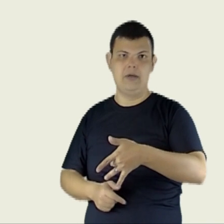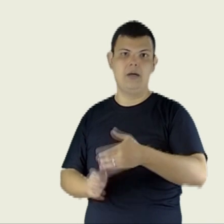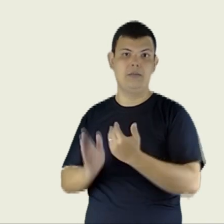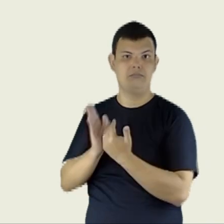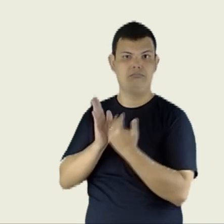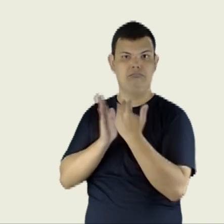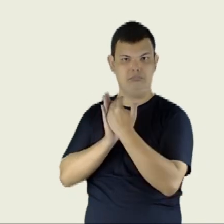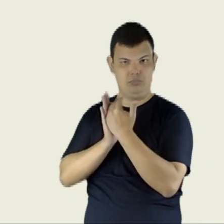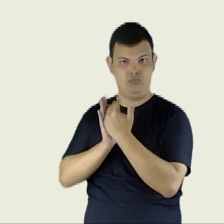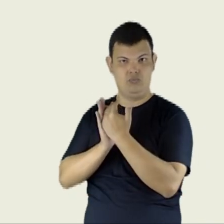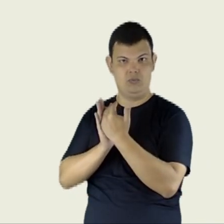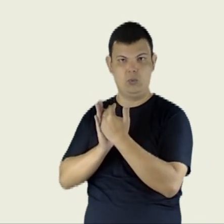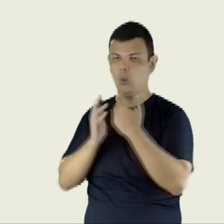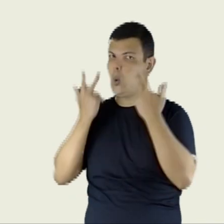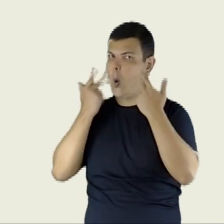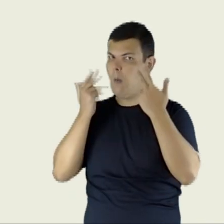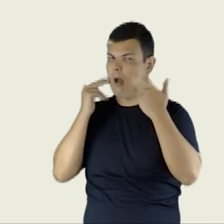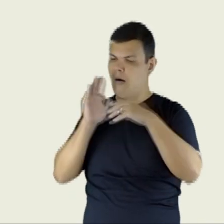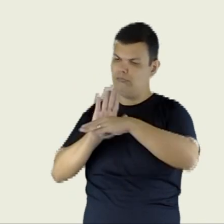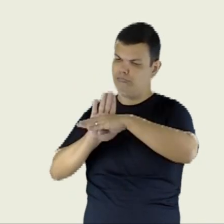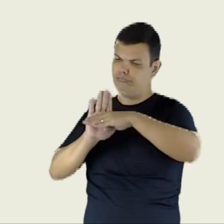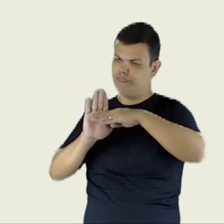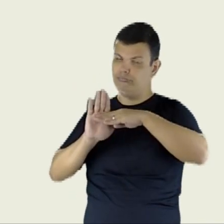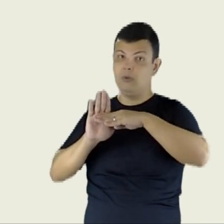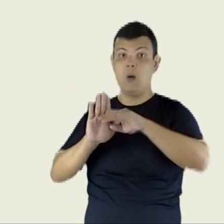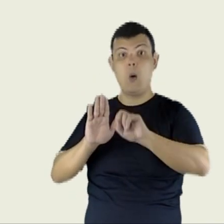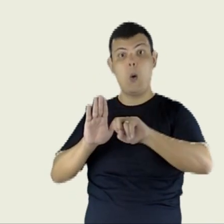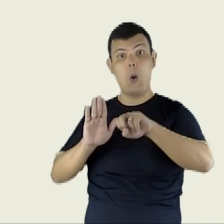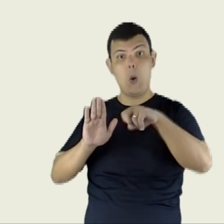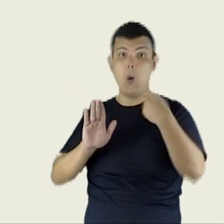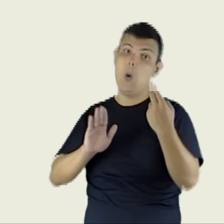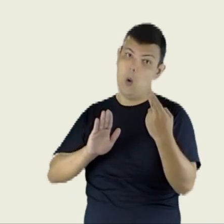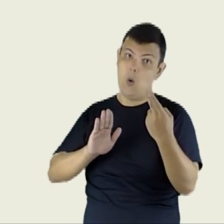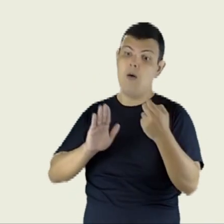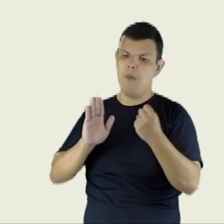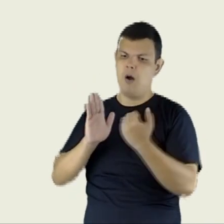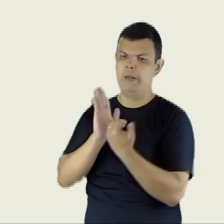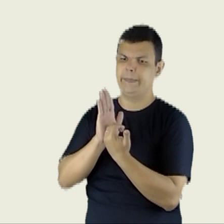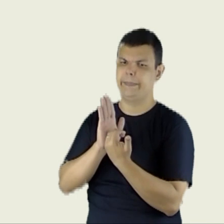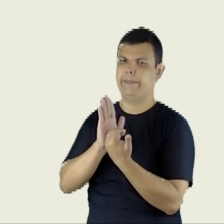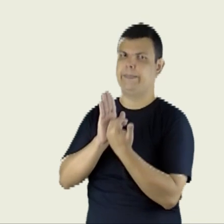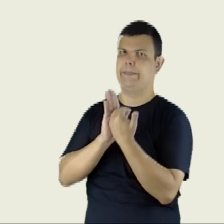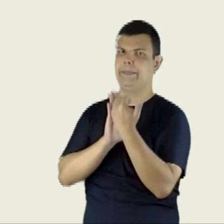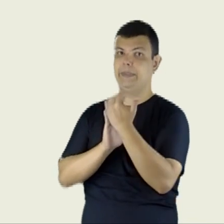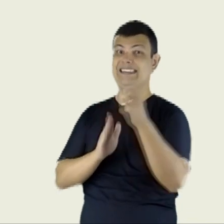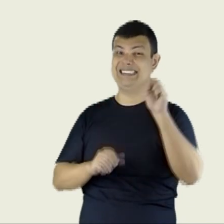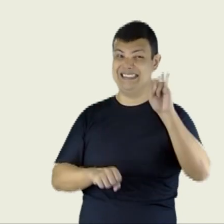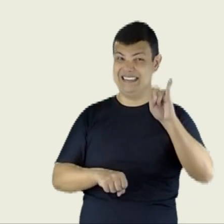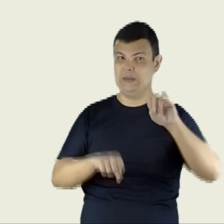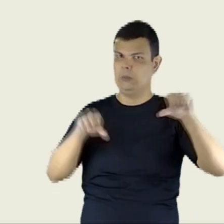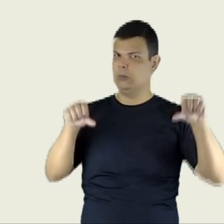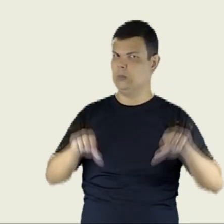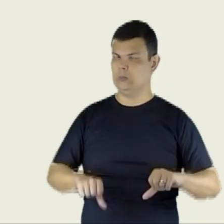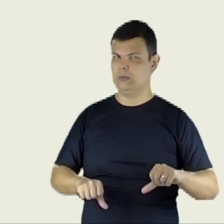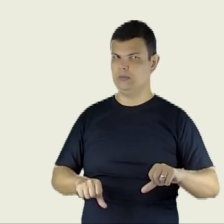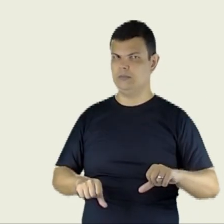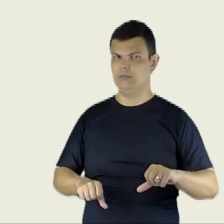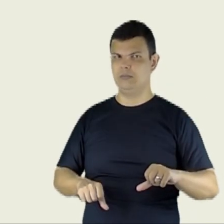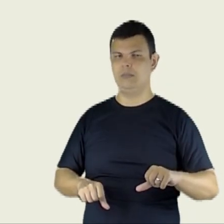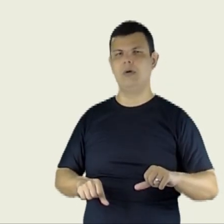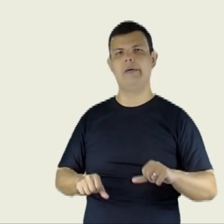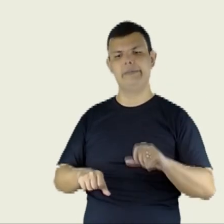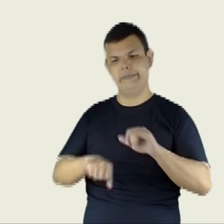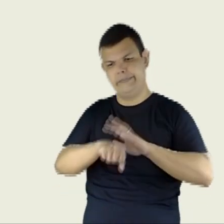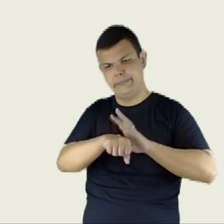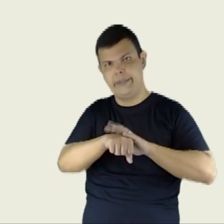fisiológicas normais, mas podem ser aumentadas em determinadas condições patológicas. O que quer dizer esse patológicas? Em doenças,